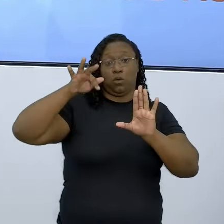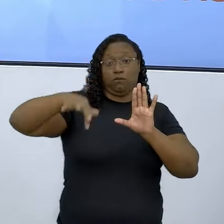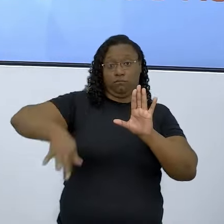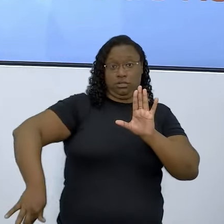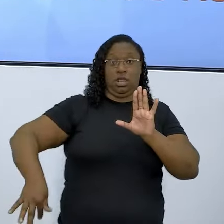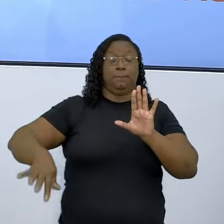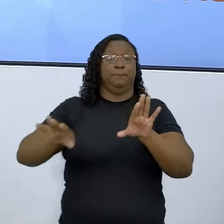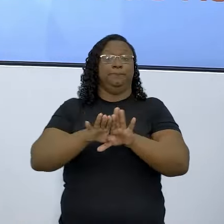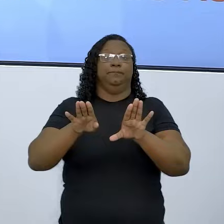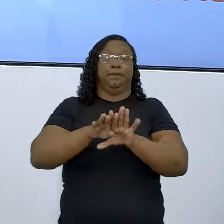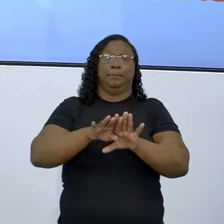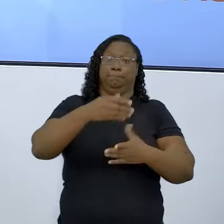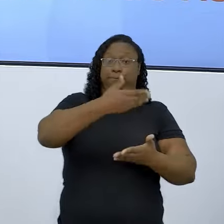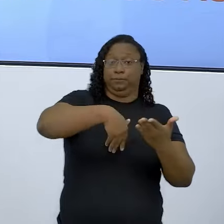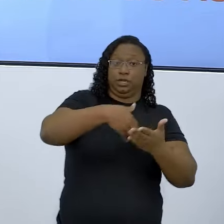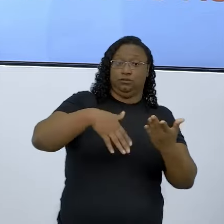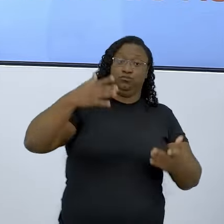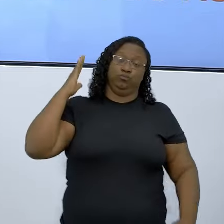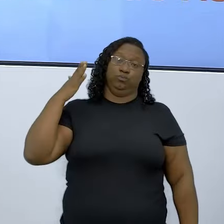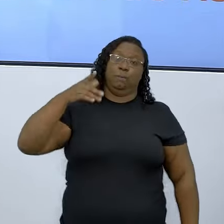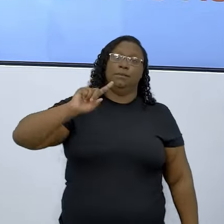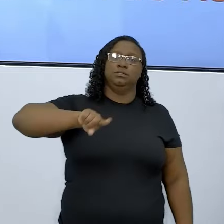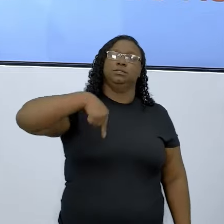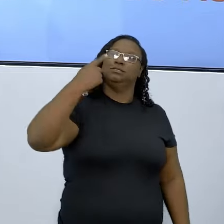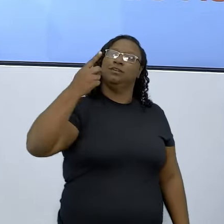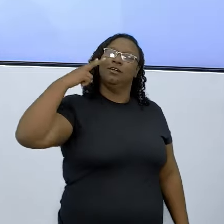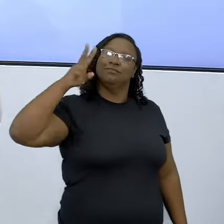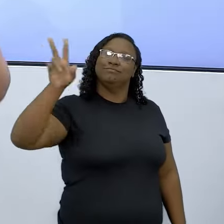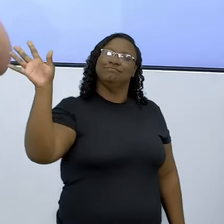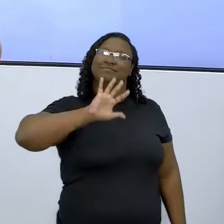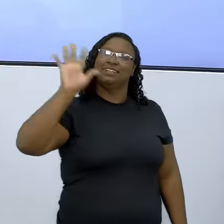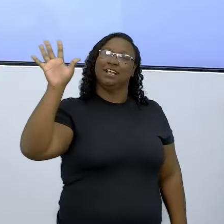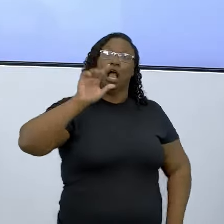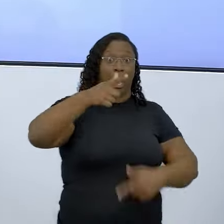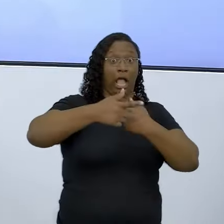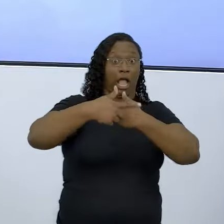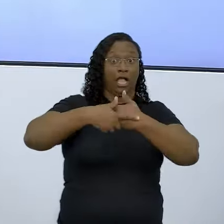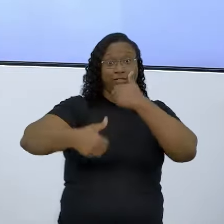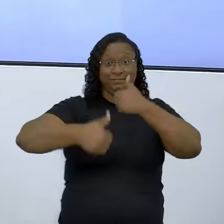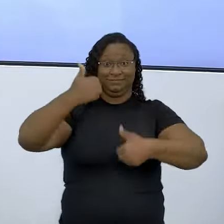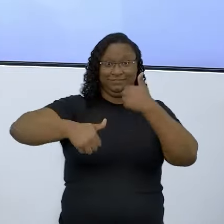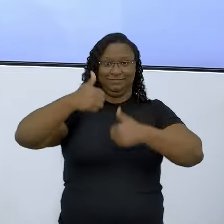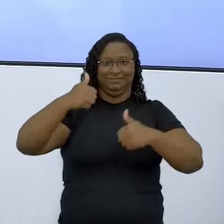também aquela atividade no começo. E a gente se vê nas próximas aulas. Não esqueça de avaliar, verdade?